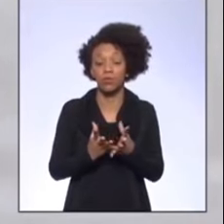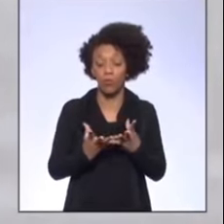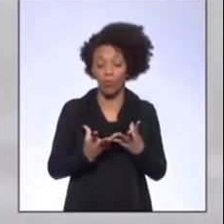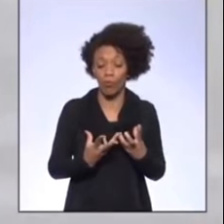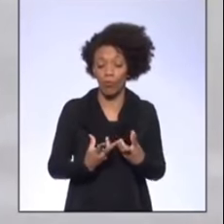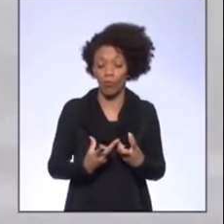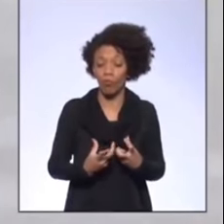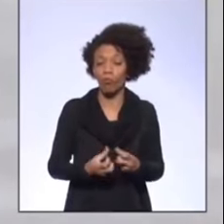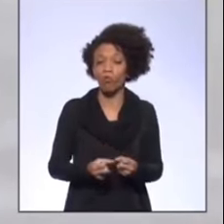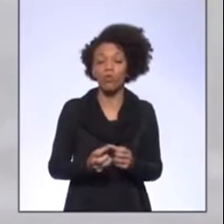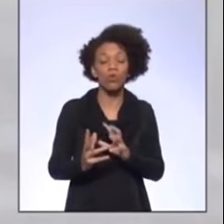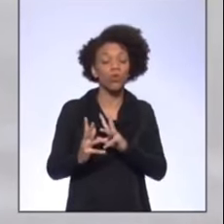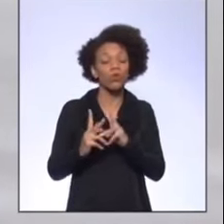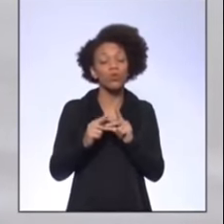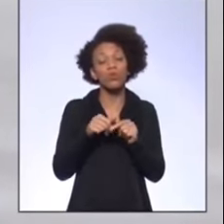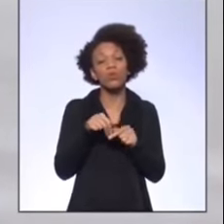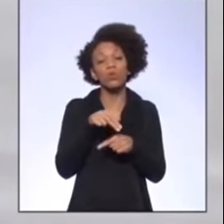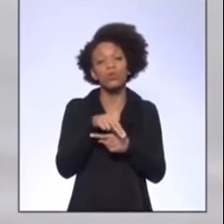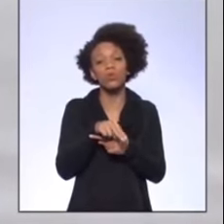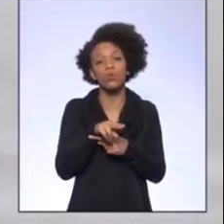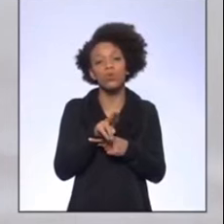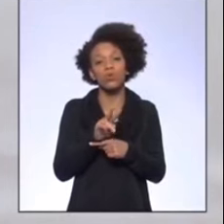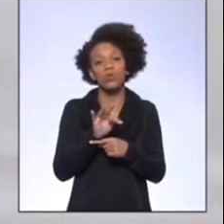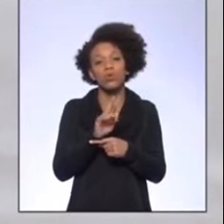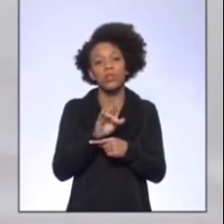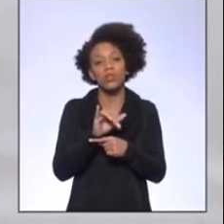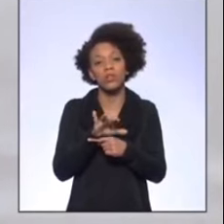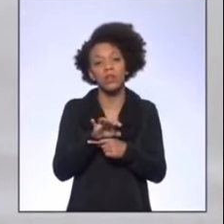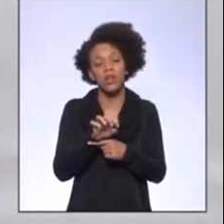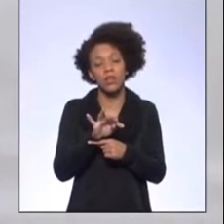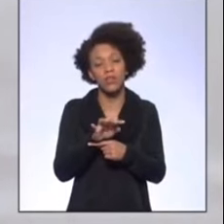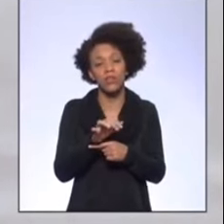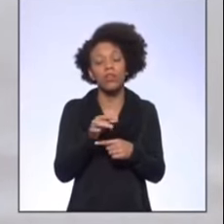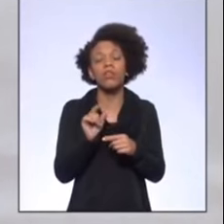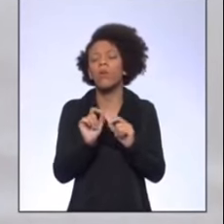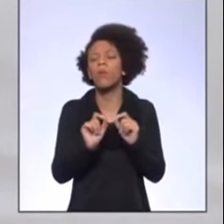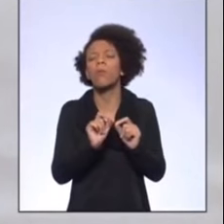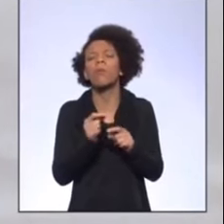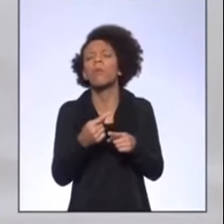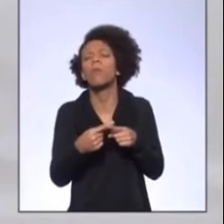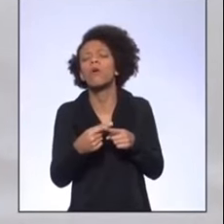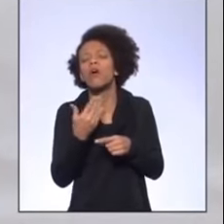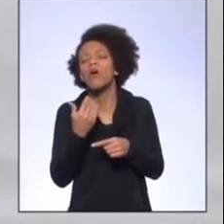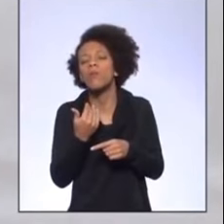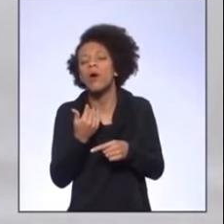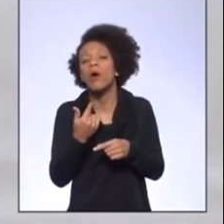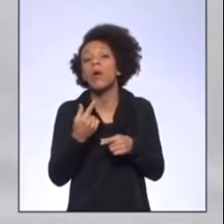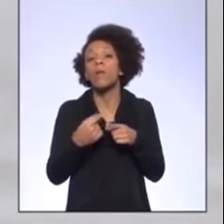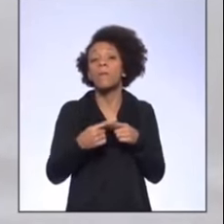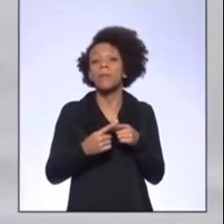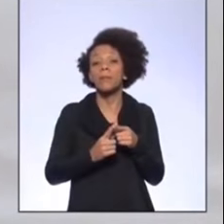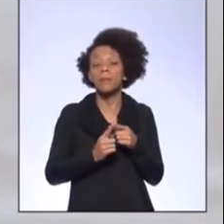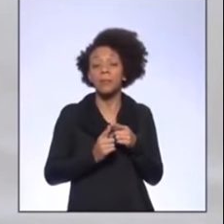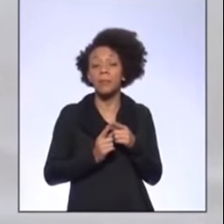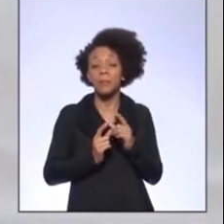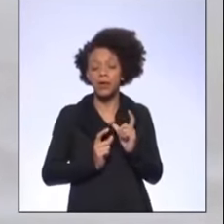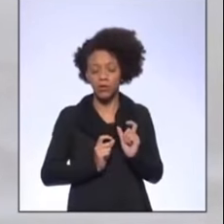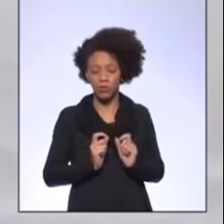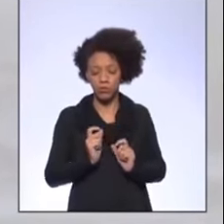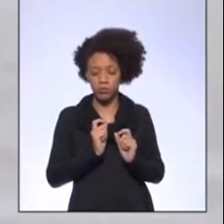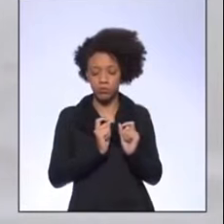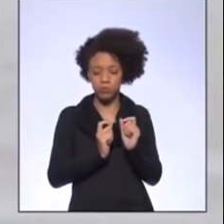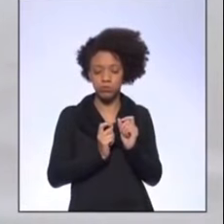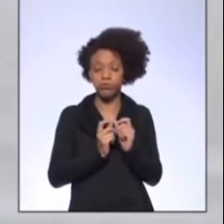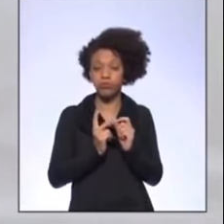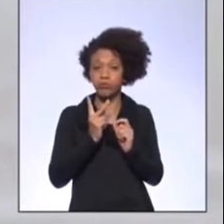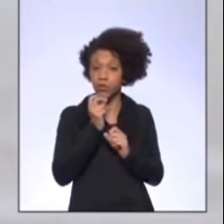os nutrientes que você precisa. Tá? Então você comeu para quê? Para colocar nutriente no seu corpo. Tudo